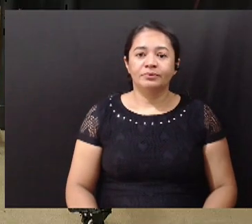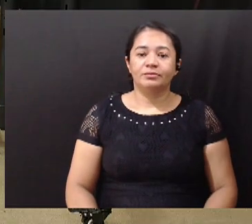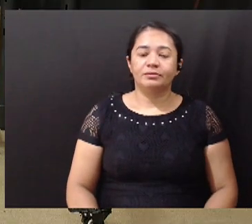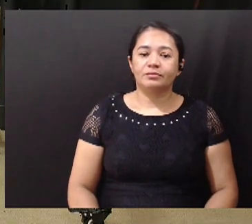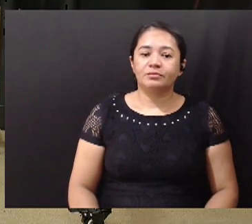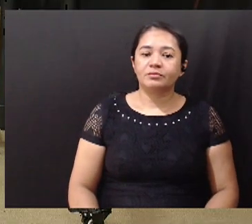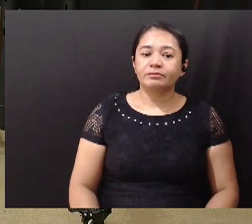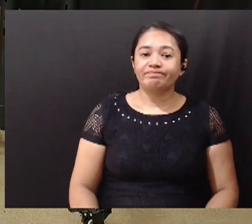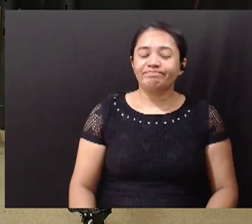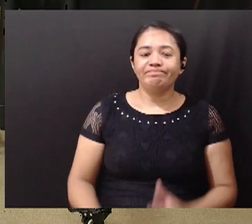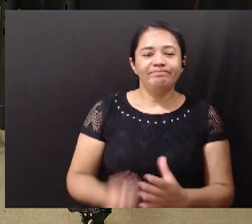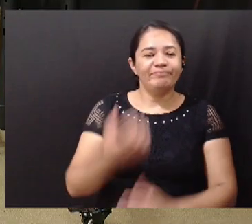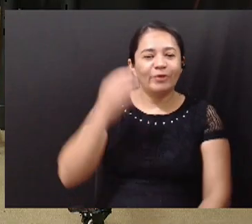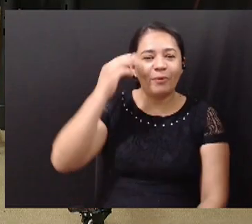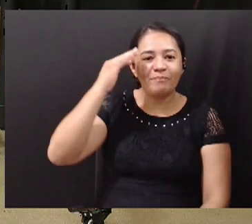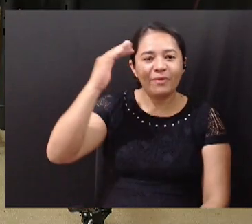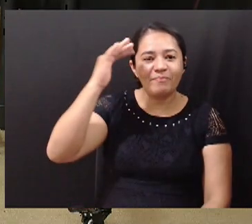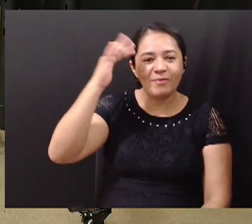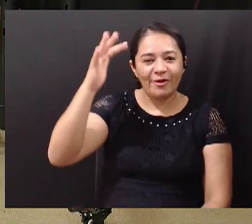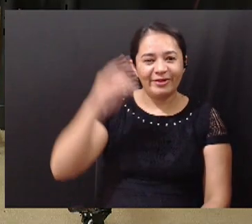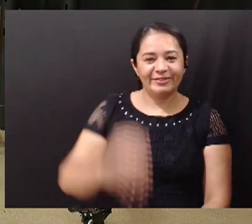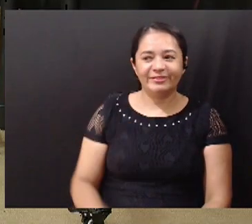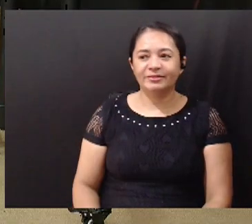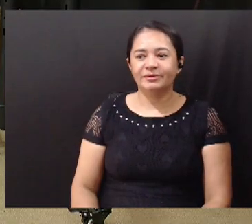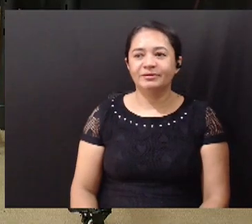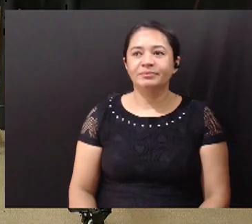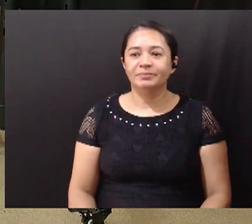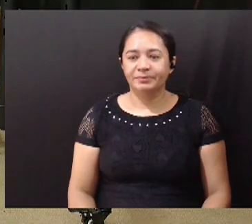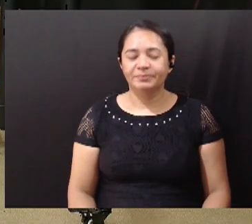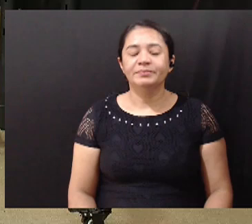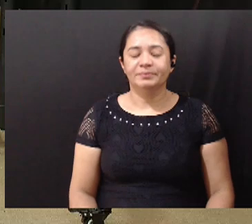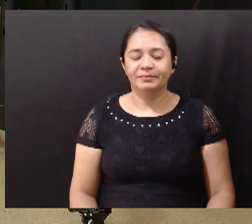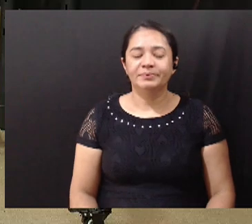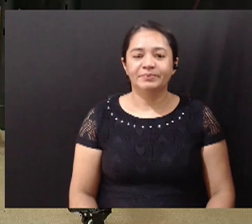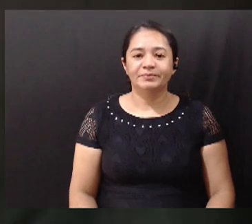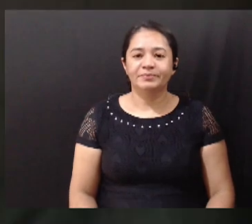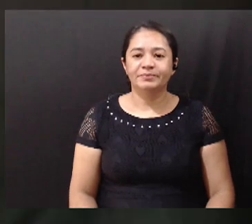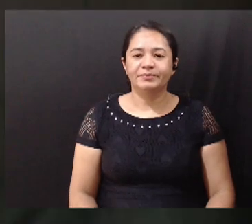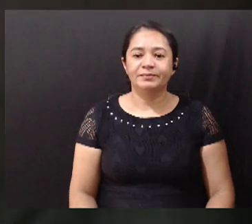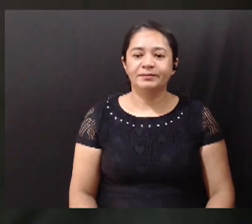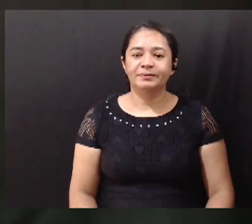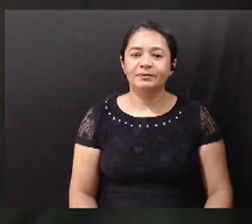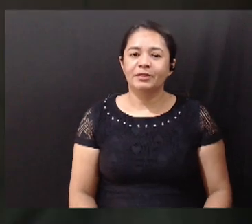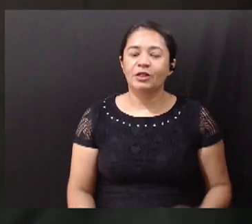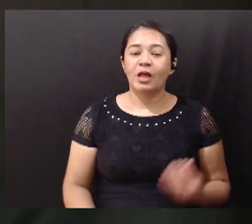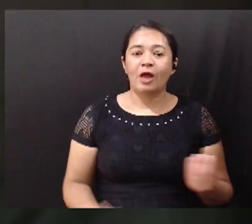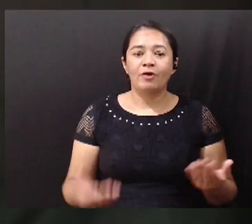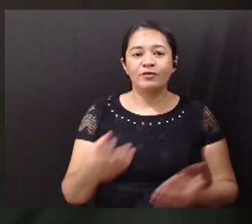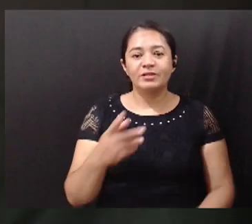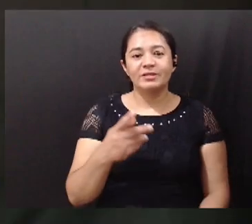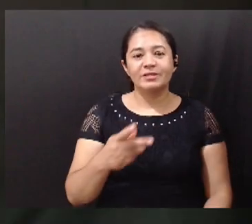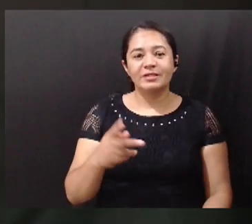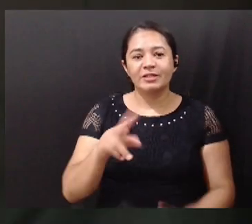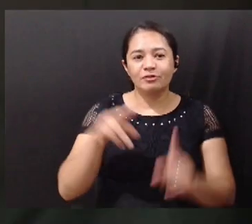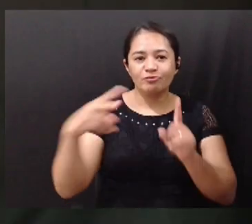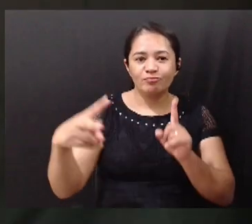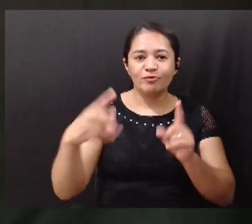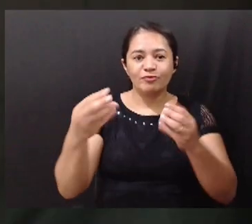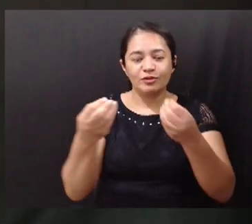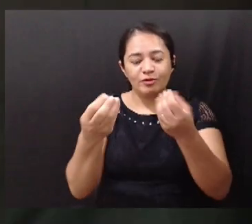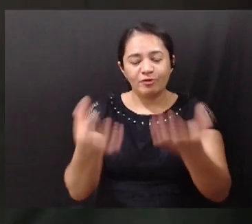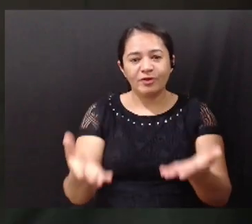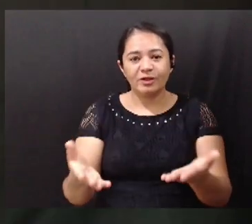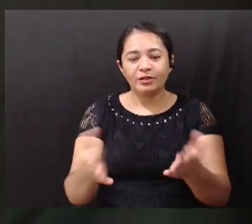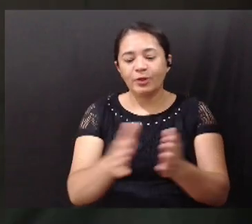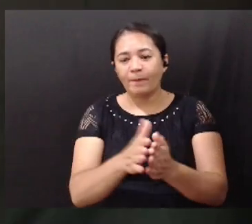só, que visão ampliada que vocês oferecem pra gente nesse momento em que nós falamos de férias escolares, né?